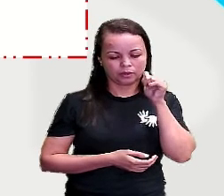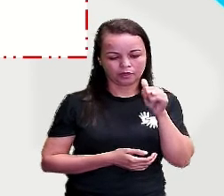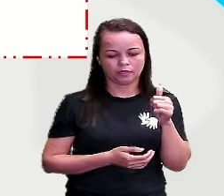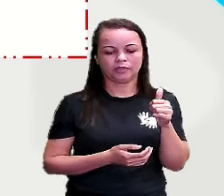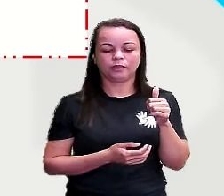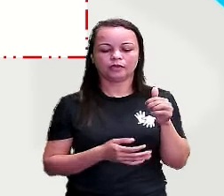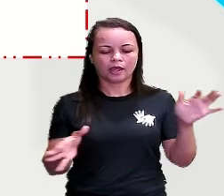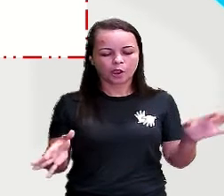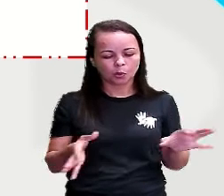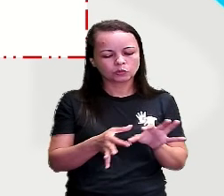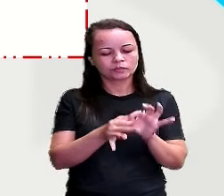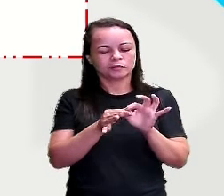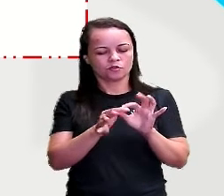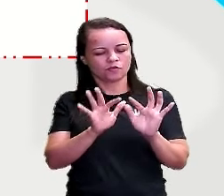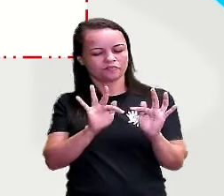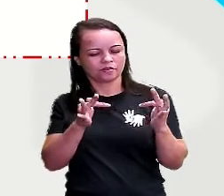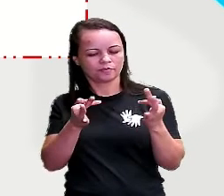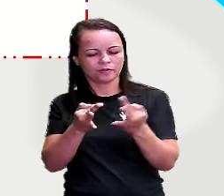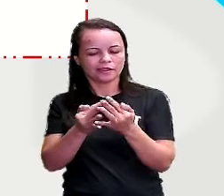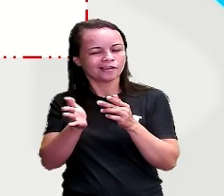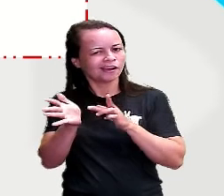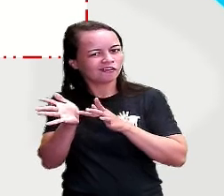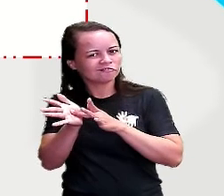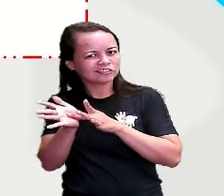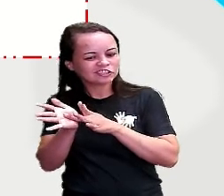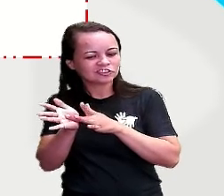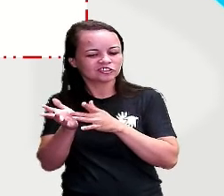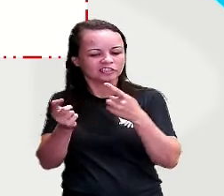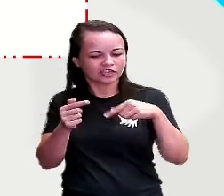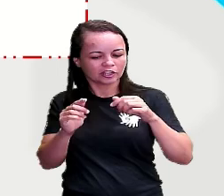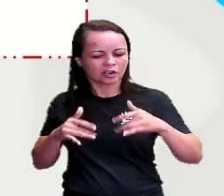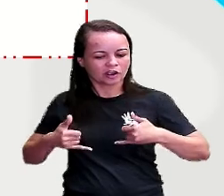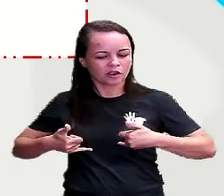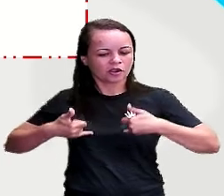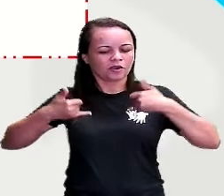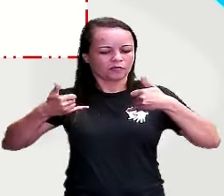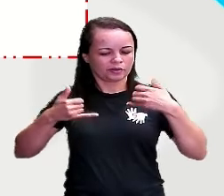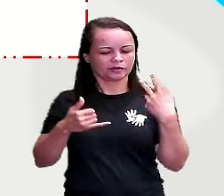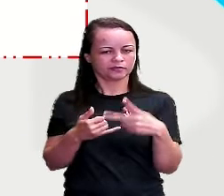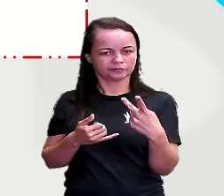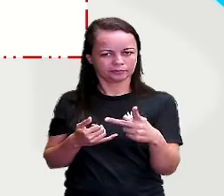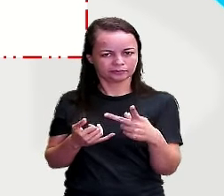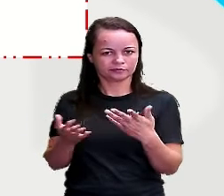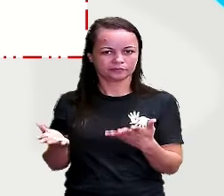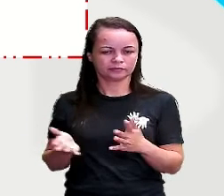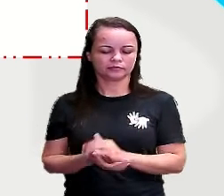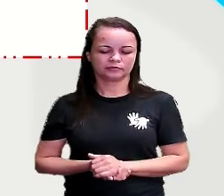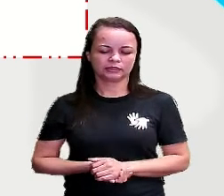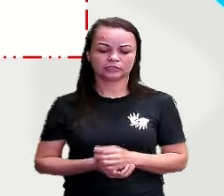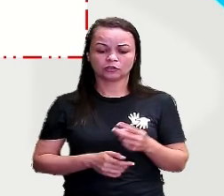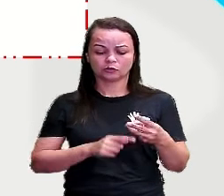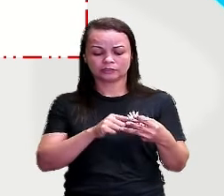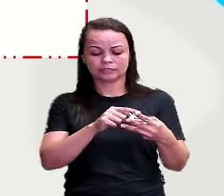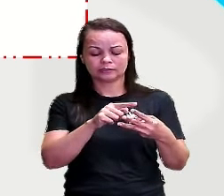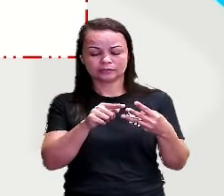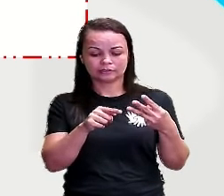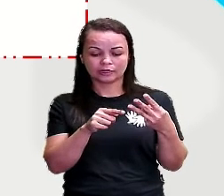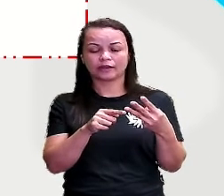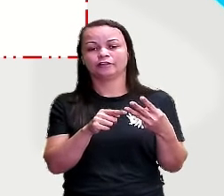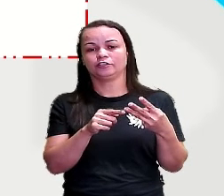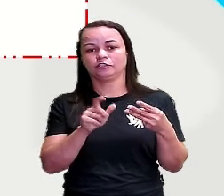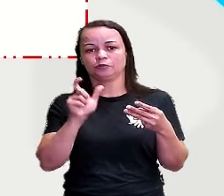fim de comemorar seu aniversário. Então, percebemos ali, ó, a fim de 3 palavrinhas ali com sentido